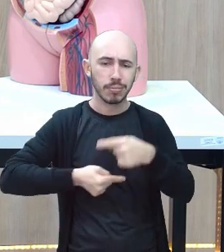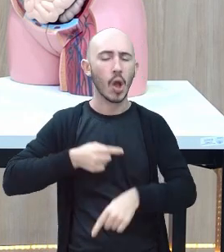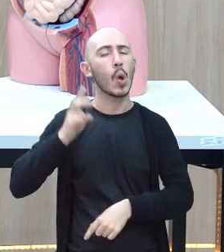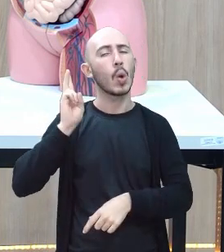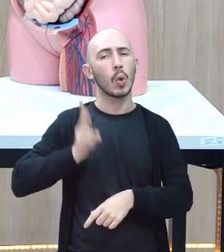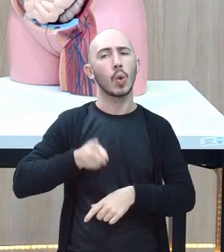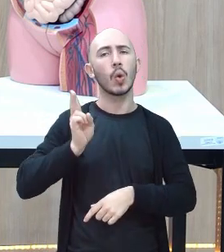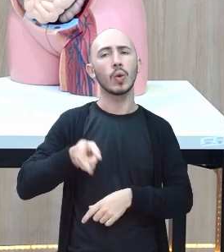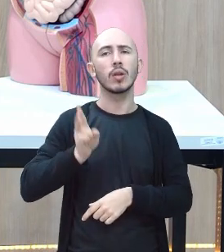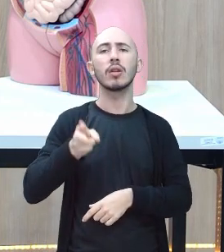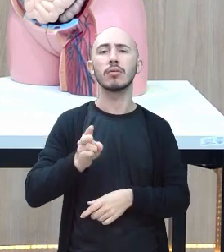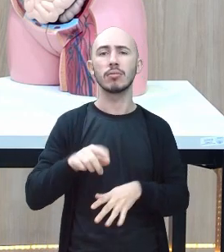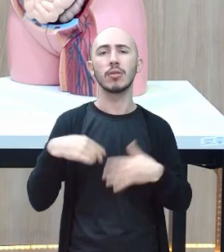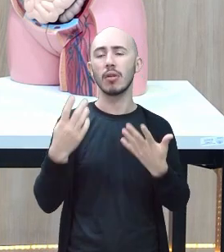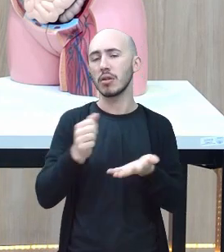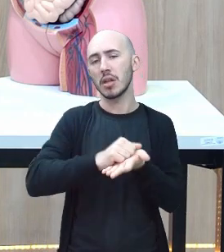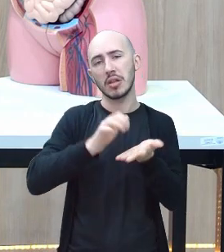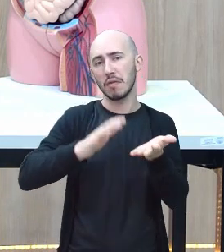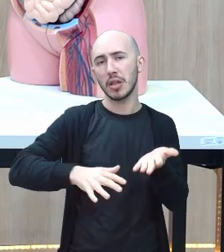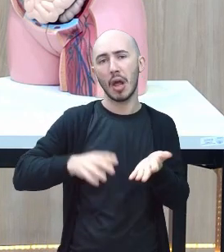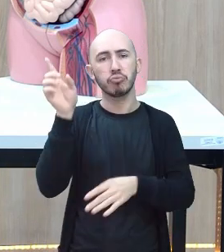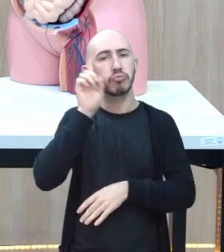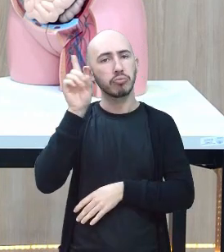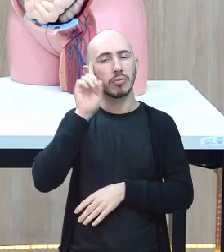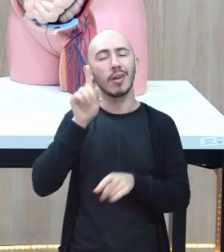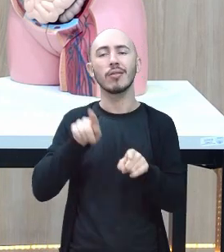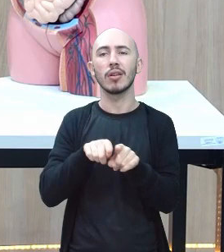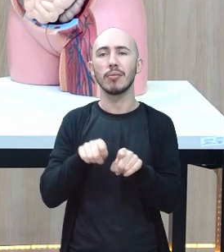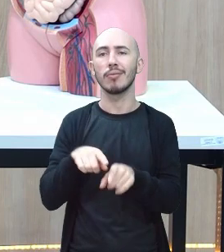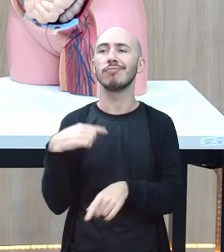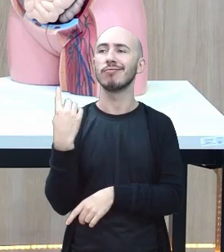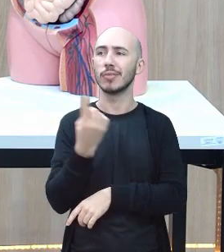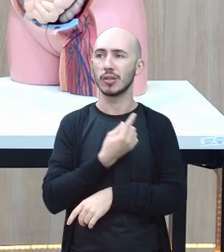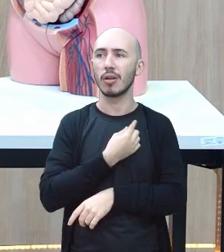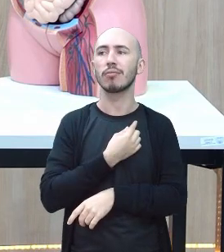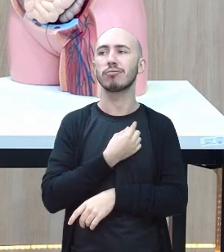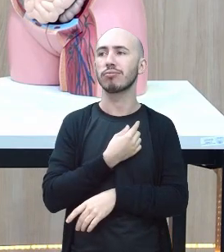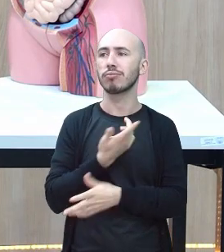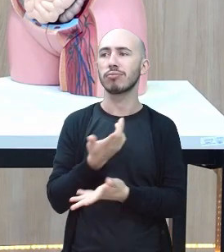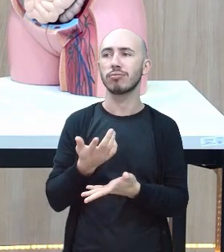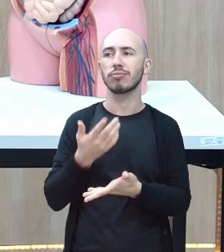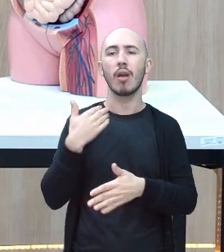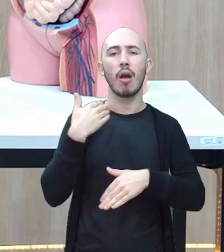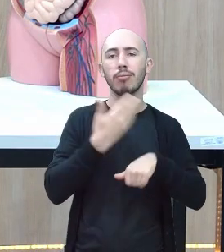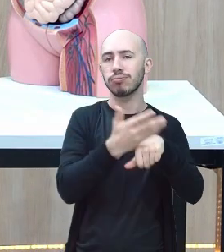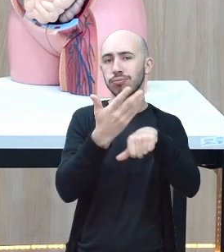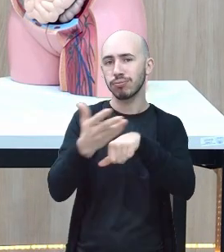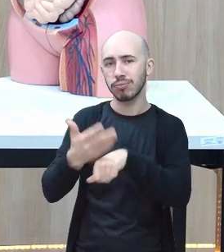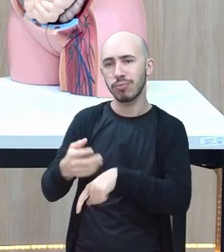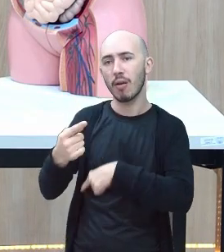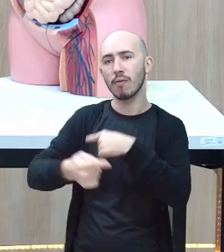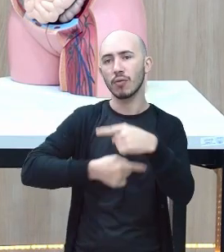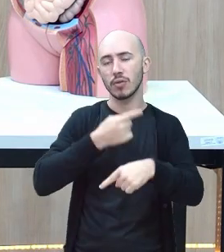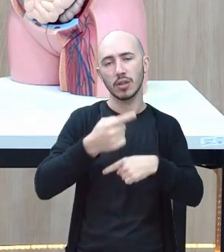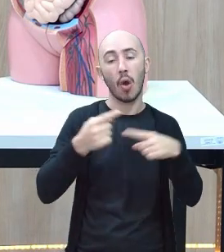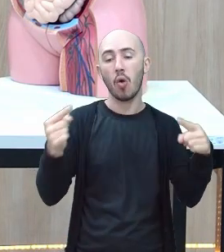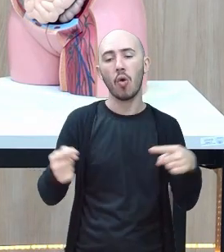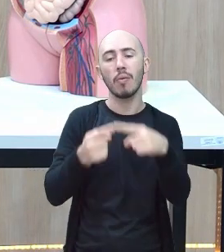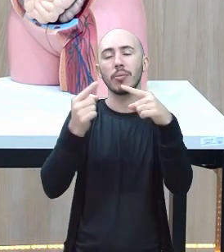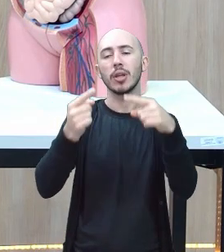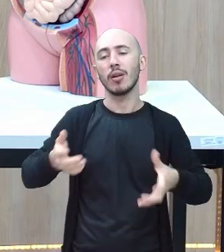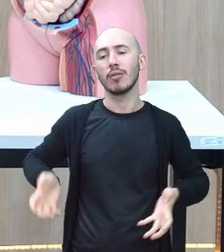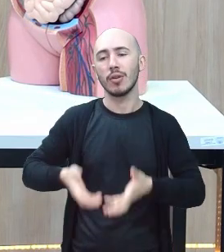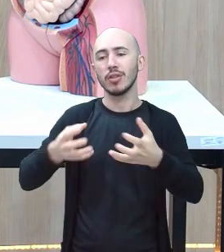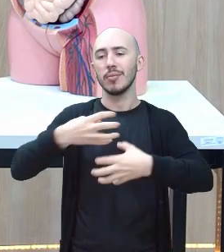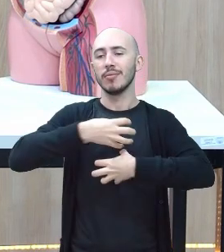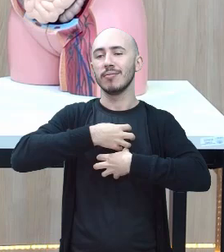as nossas atividades diárias. E nós vamos realizando as nossas funções de acordo com o estímulo que ele está